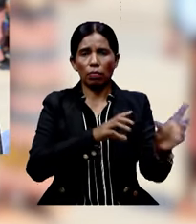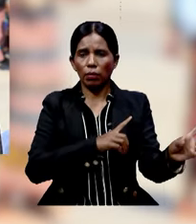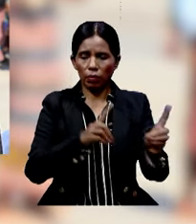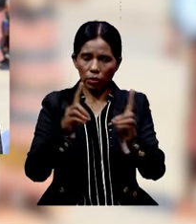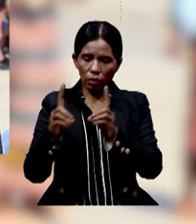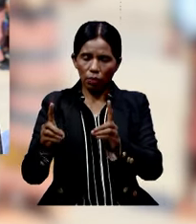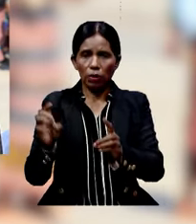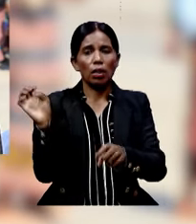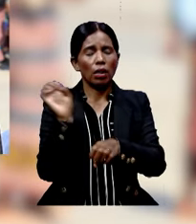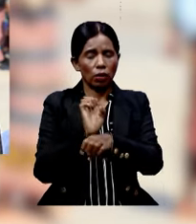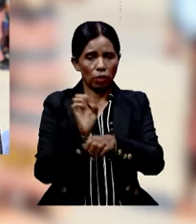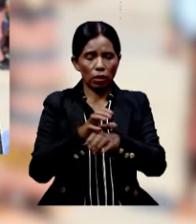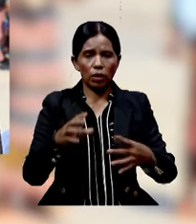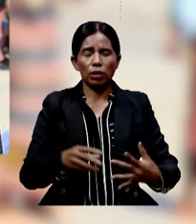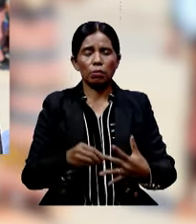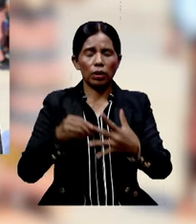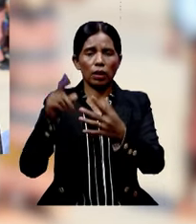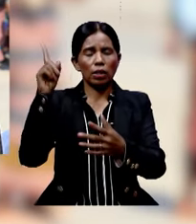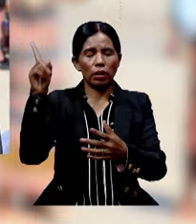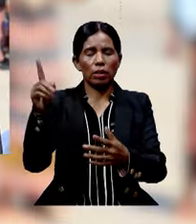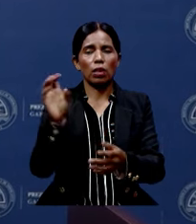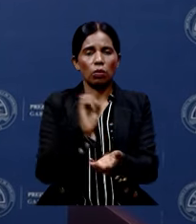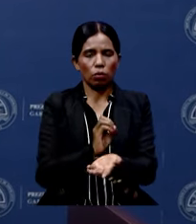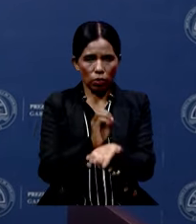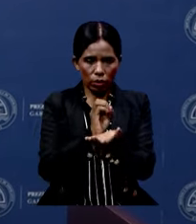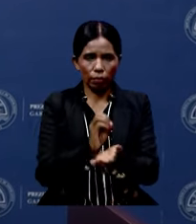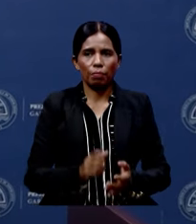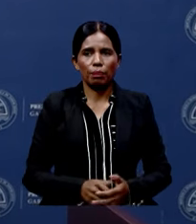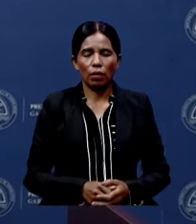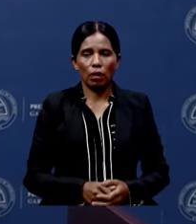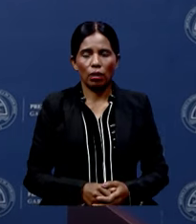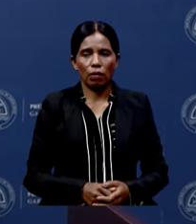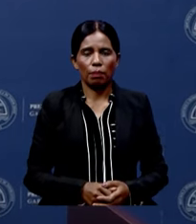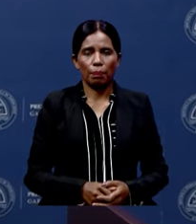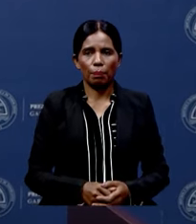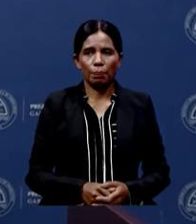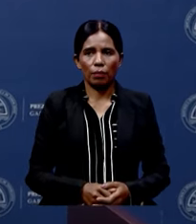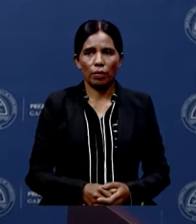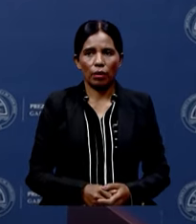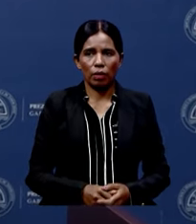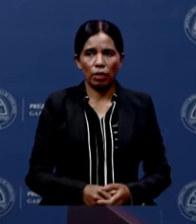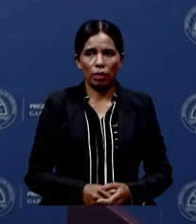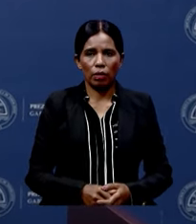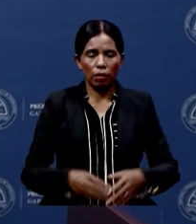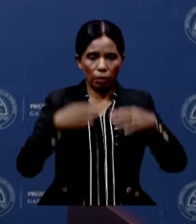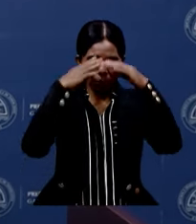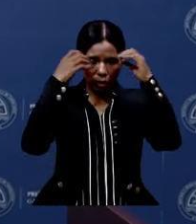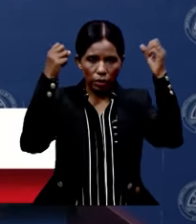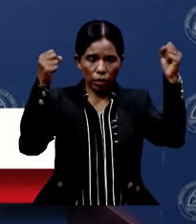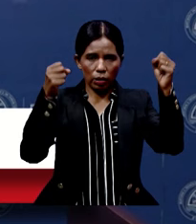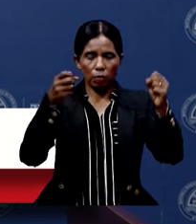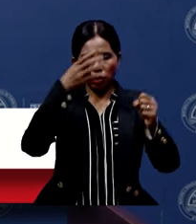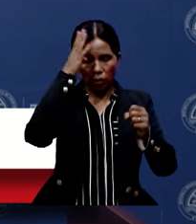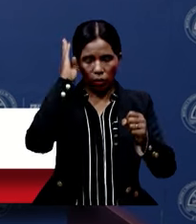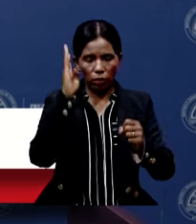implementação zona econômica especial ida e recusiam beno. Presidente Maca, senhor Rogério